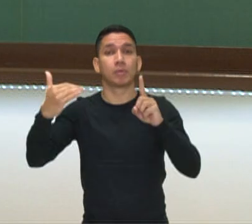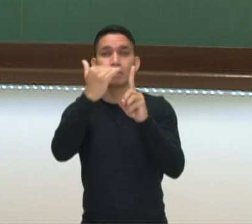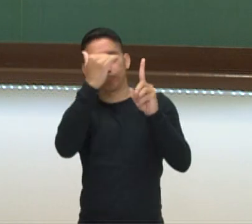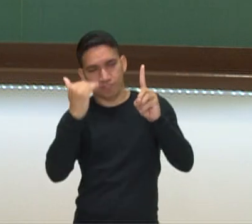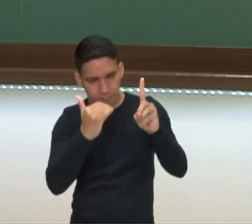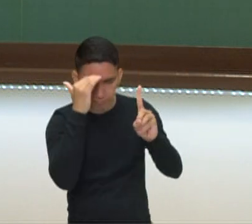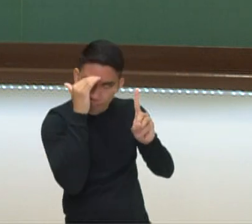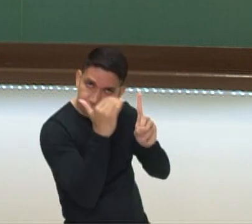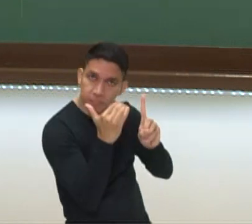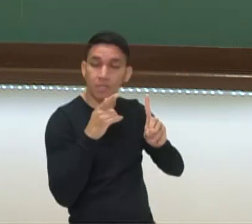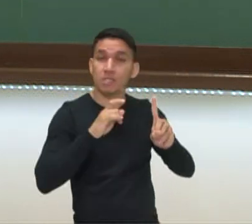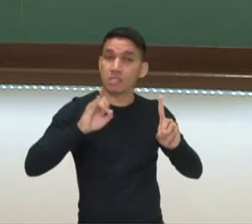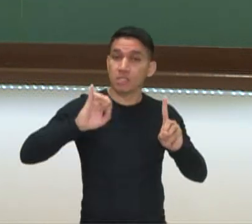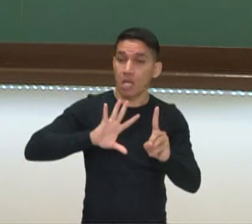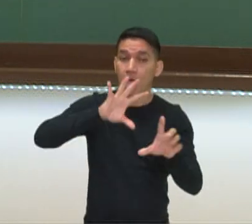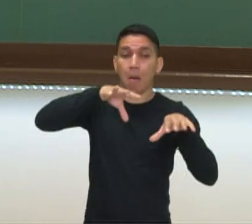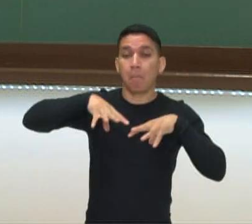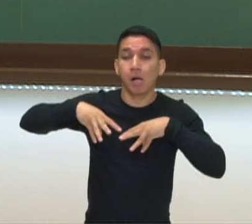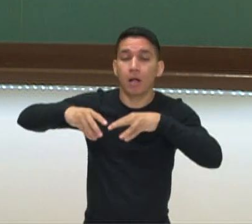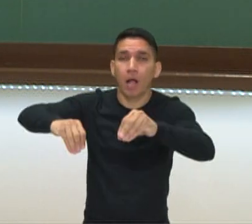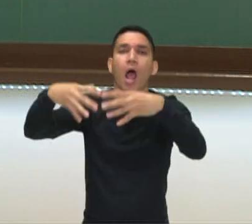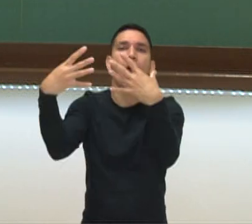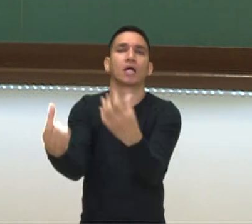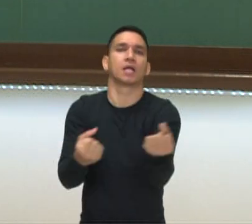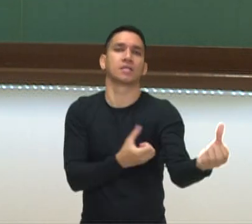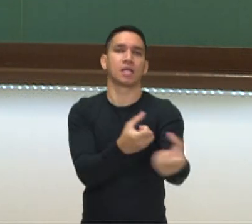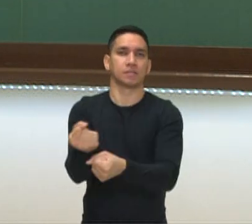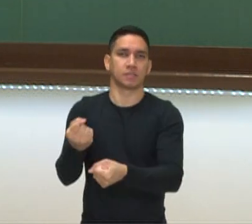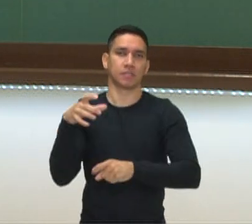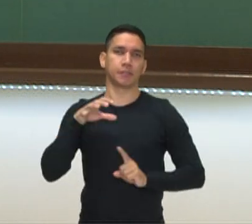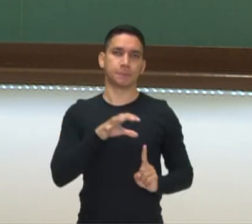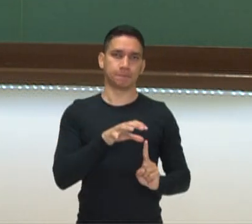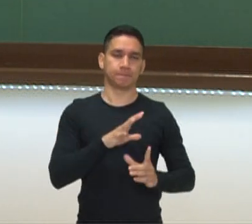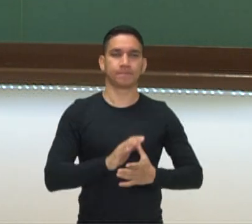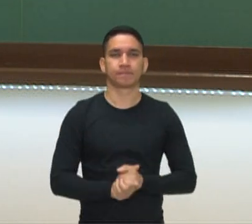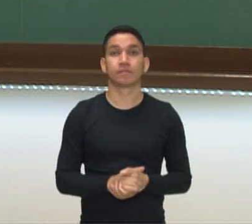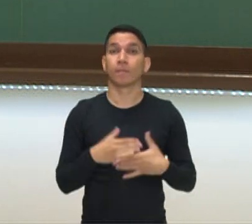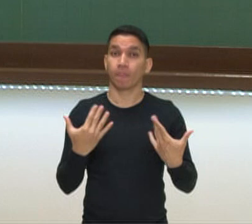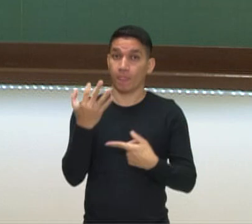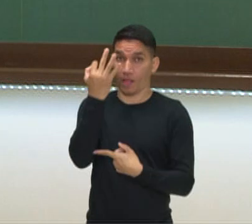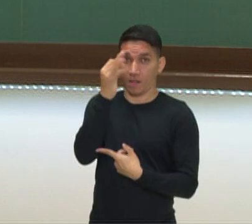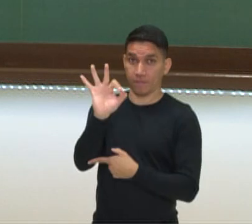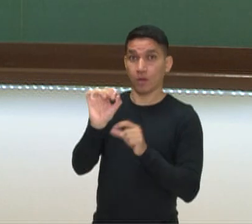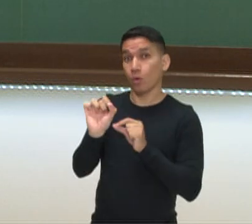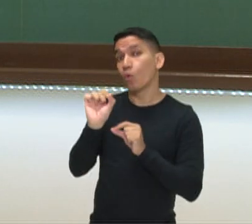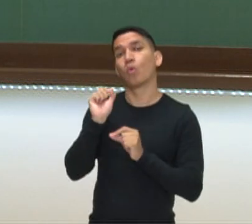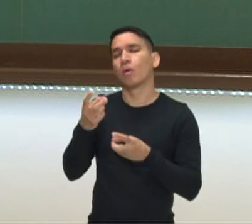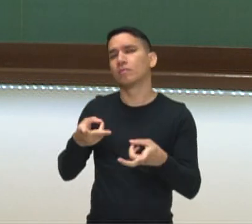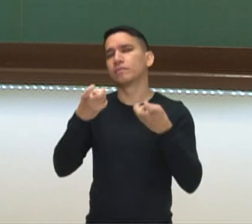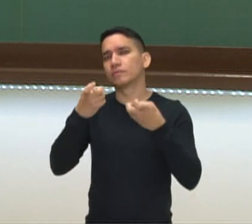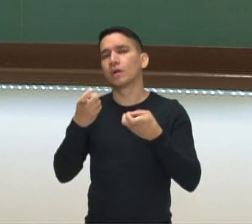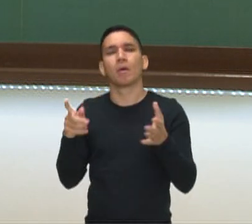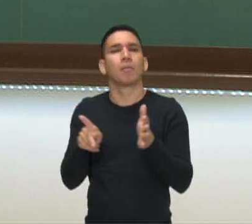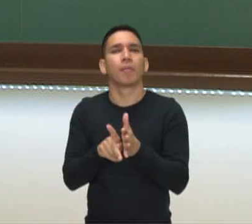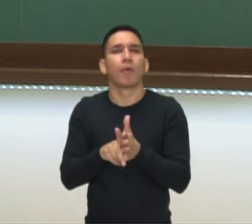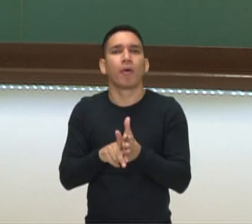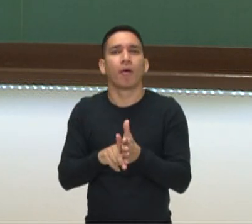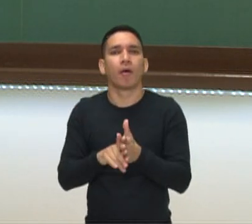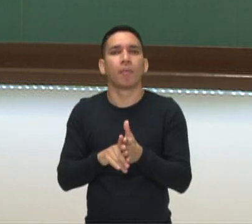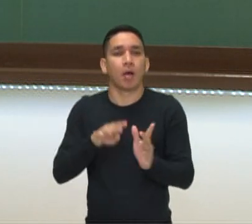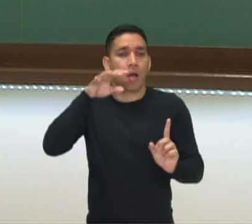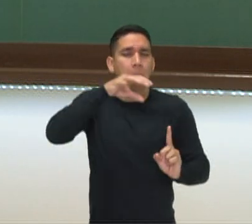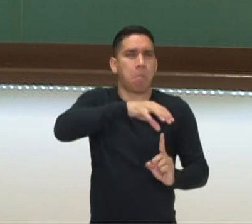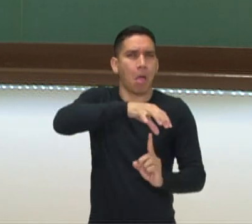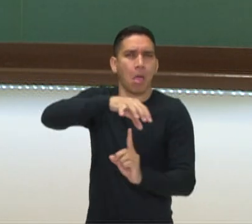que vivessem naquele reino, deveriam aceitar esse poder. E na França, nós vimos então a